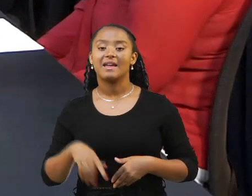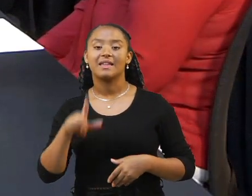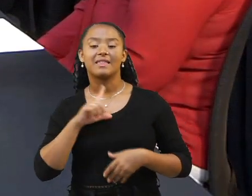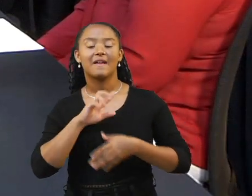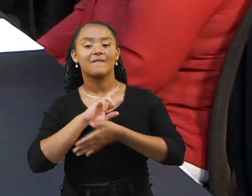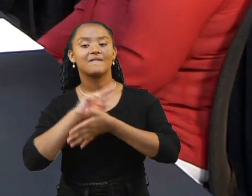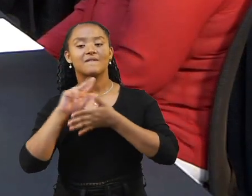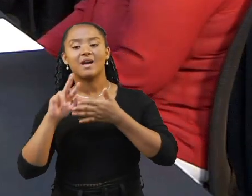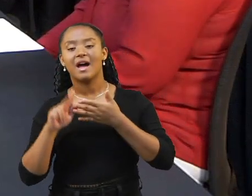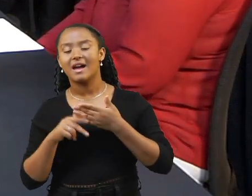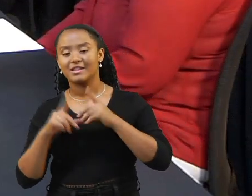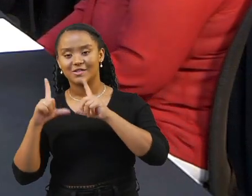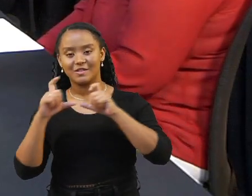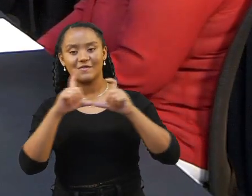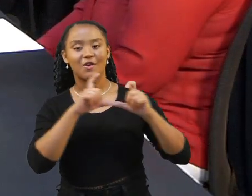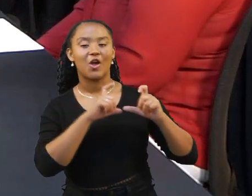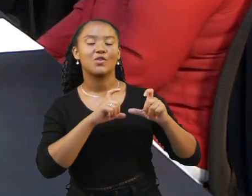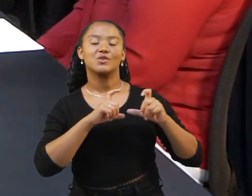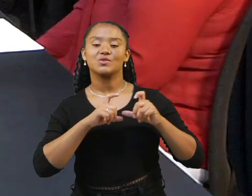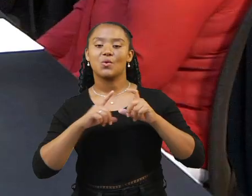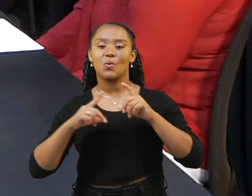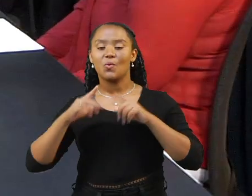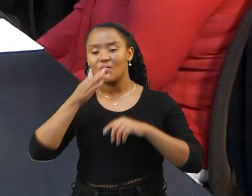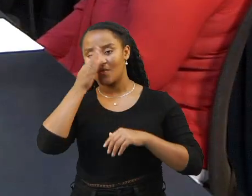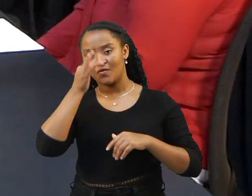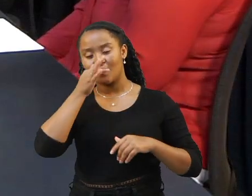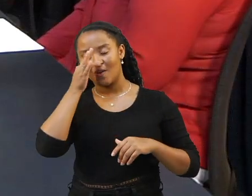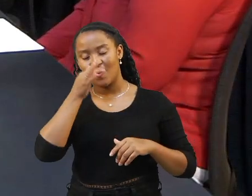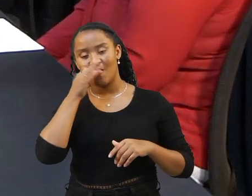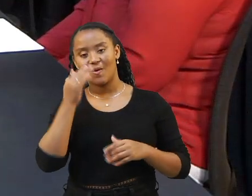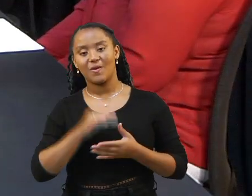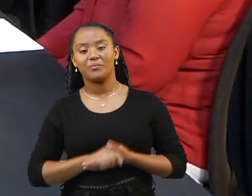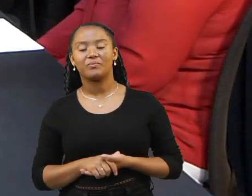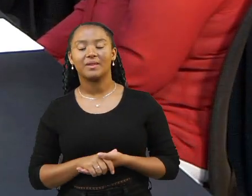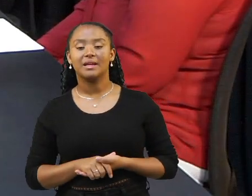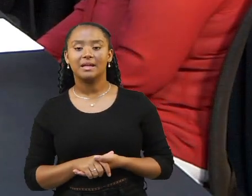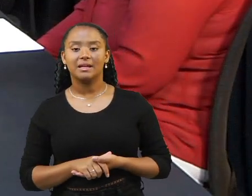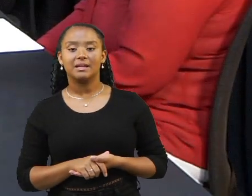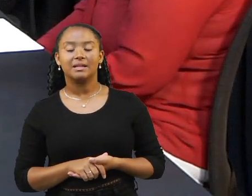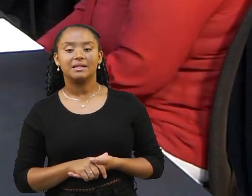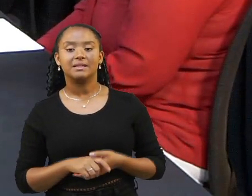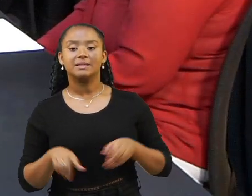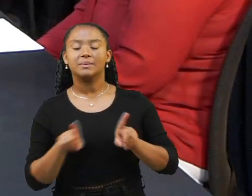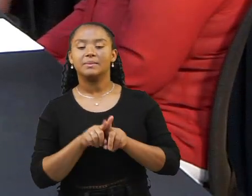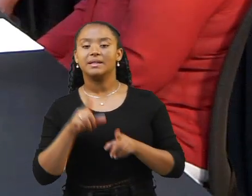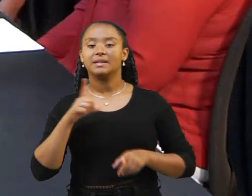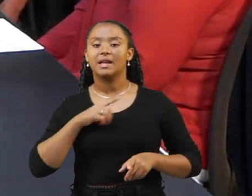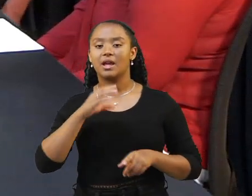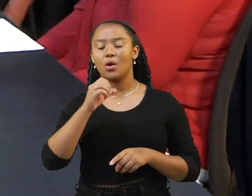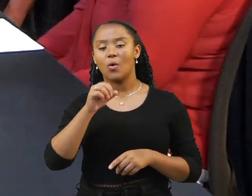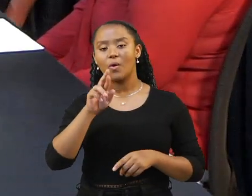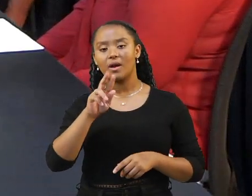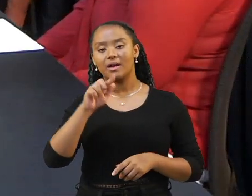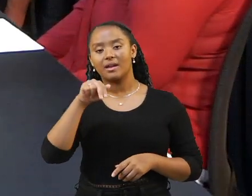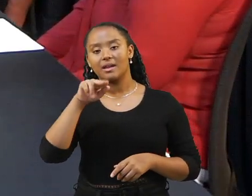florzinha só. Aí tem muitas fotos com florzinha na mão, uma flor assim, com outra